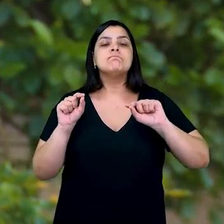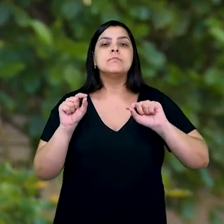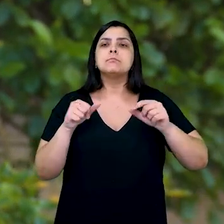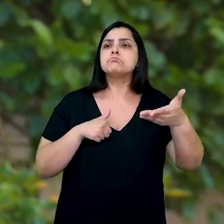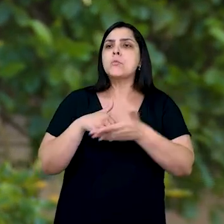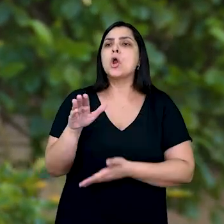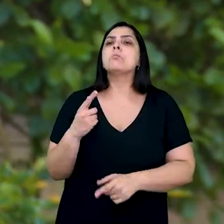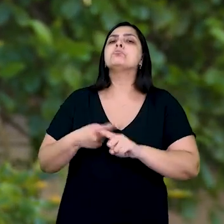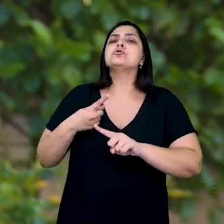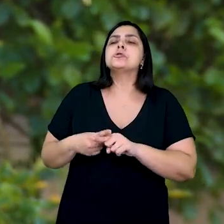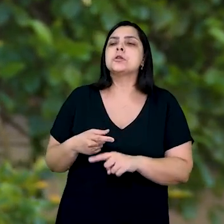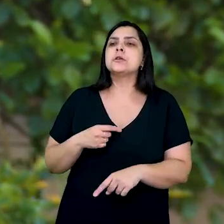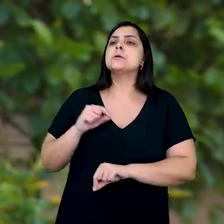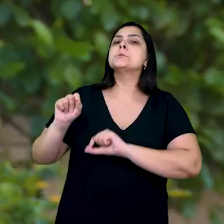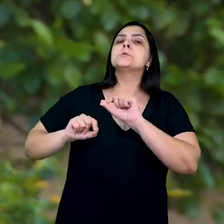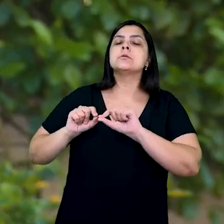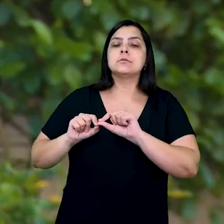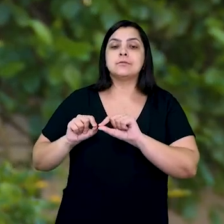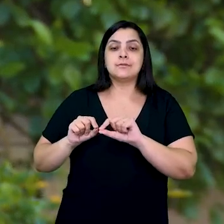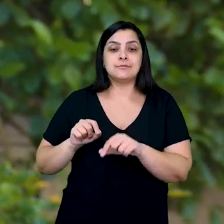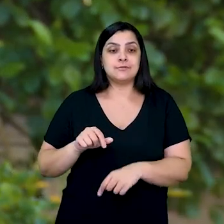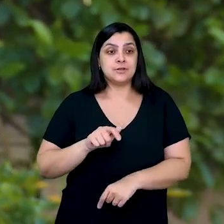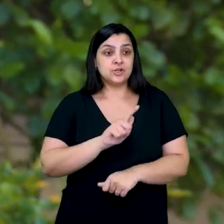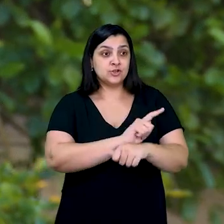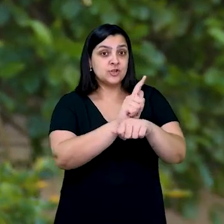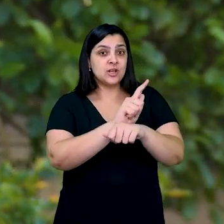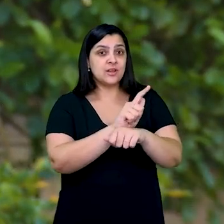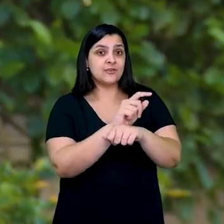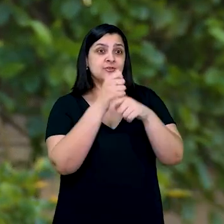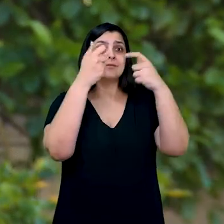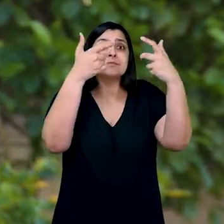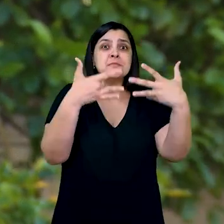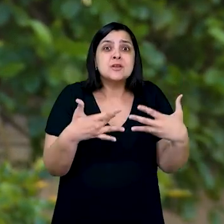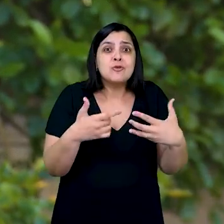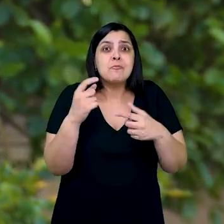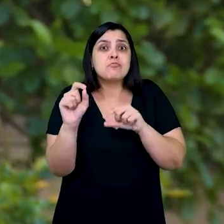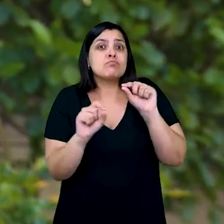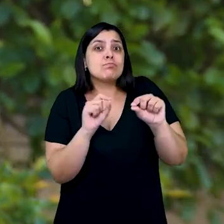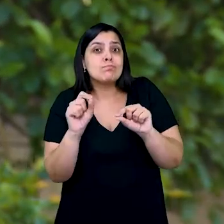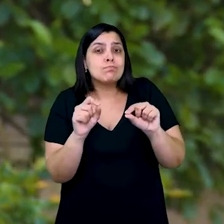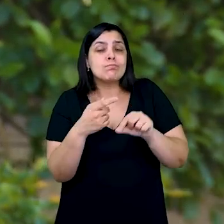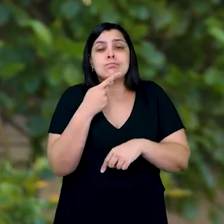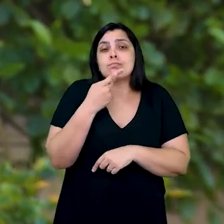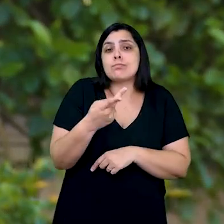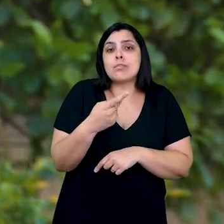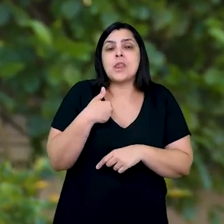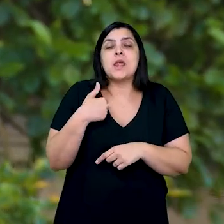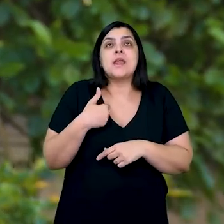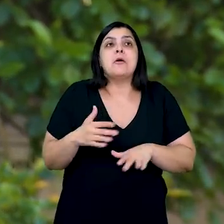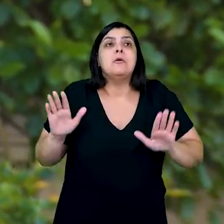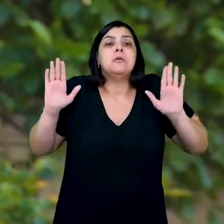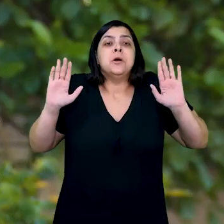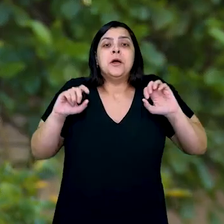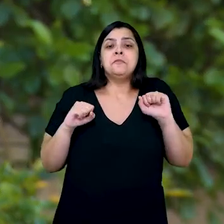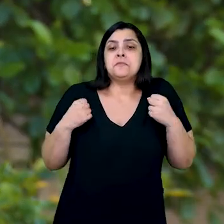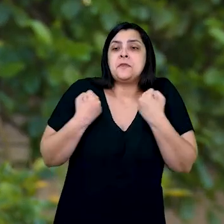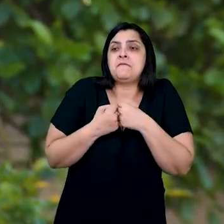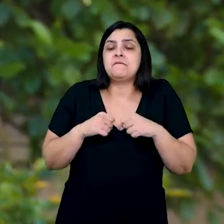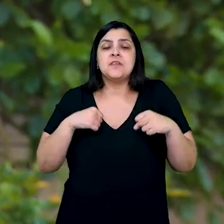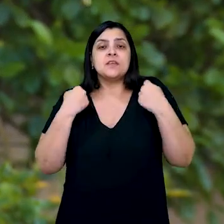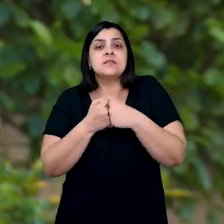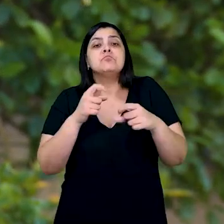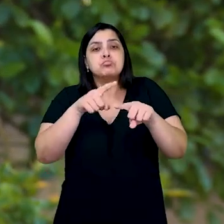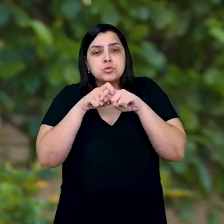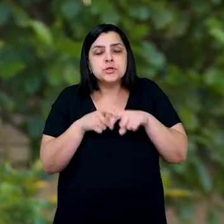o motivo de ter sido demitido. Para justificar os disparos contra o rapaz, o superior alegou legítima